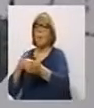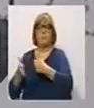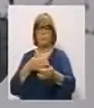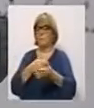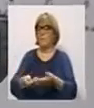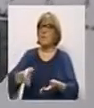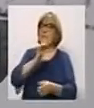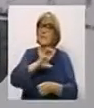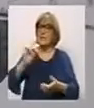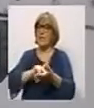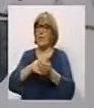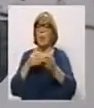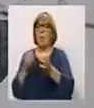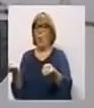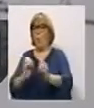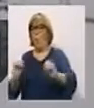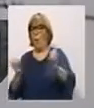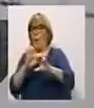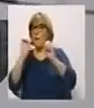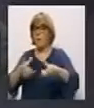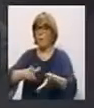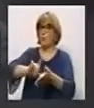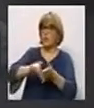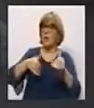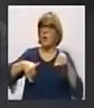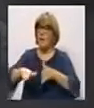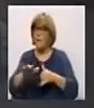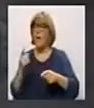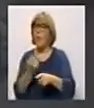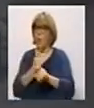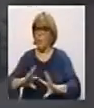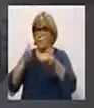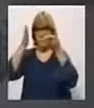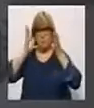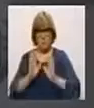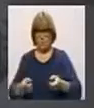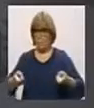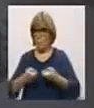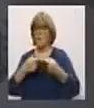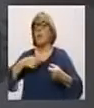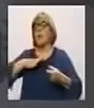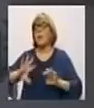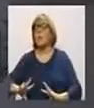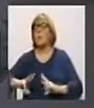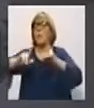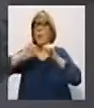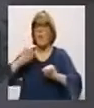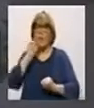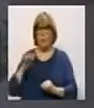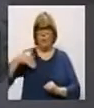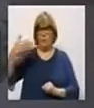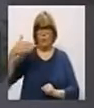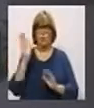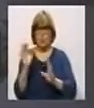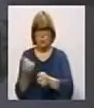e tecnologia não têm limites. Terminado o projeto, há ainda aspectos a desenvolver. Agora queremos ainda evoluir no futuro. Estamos já